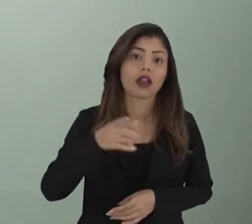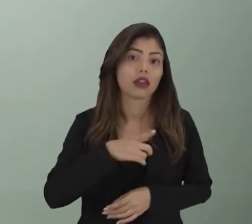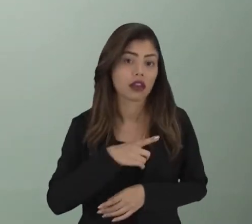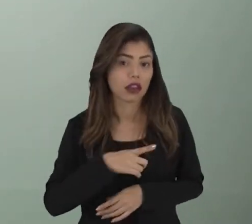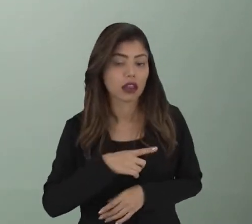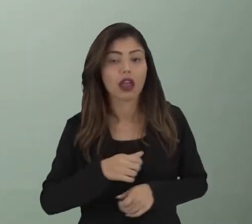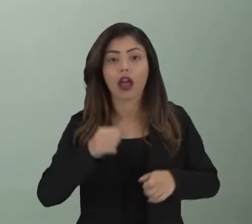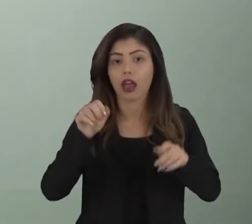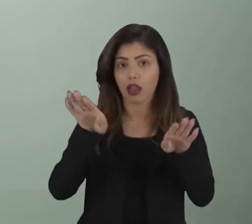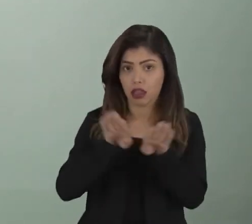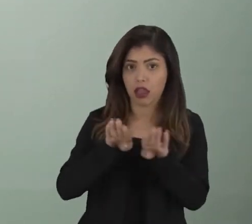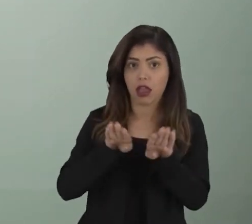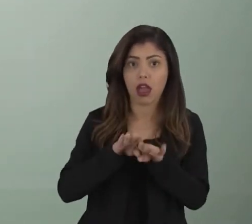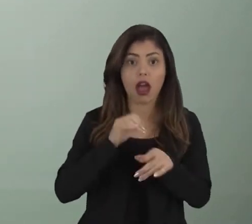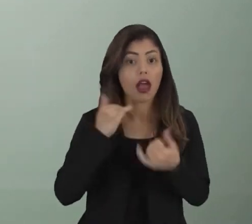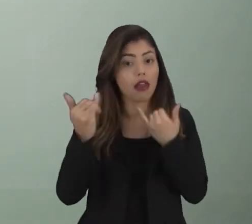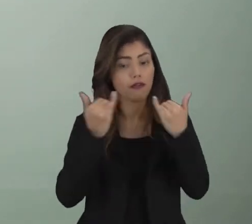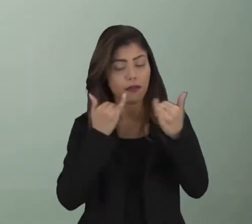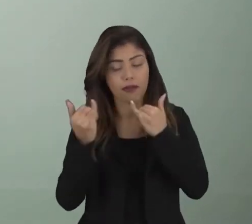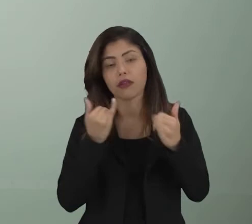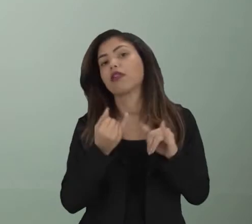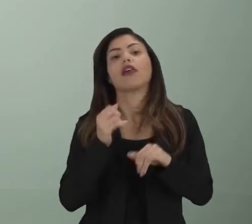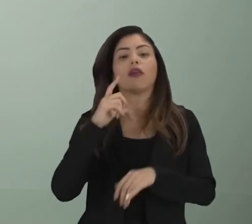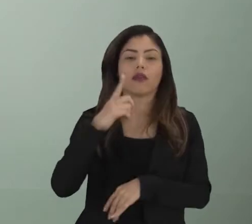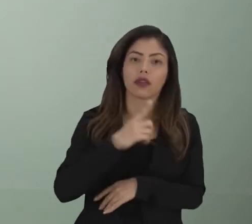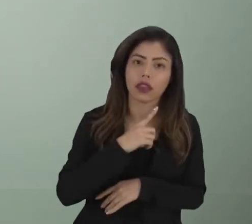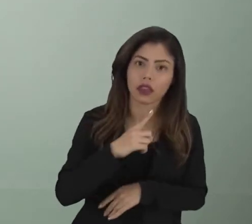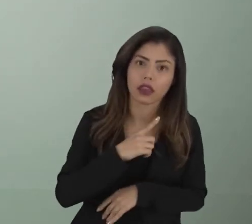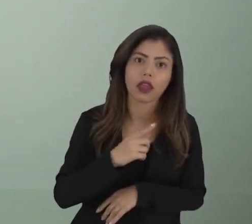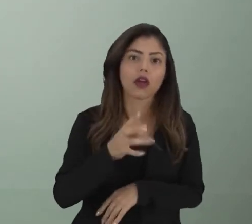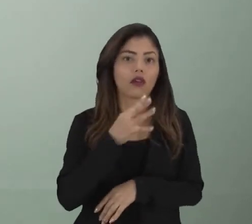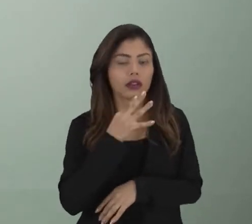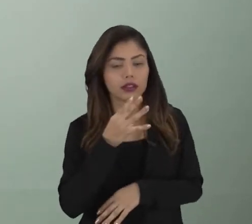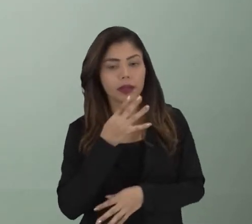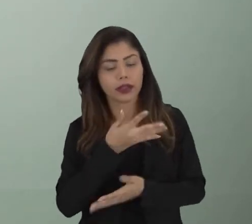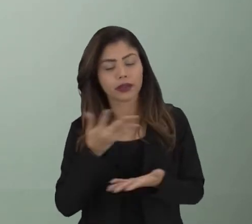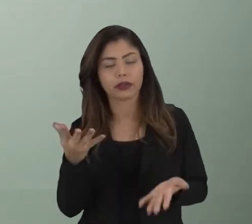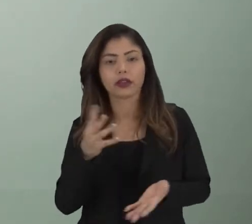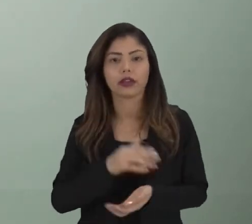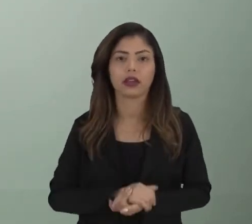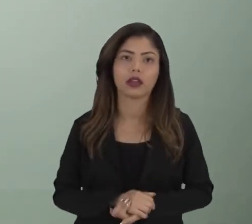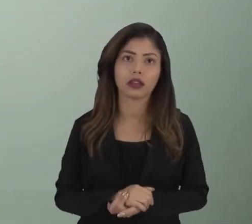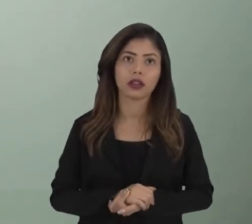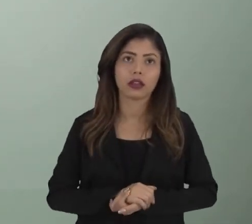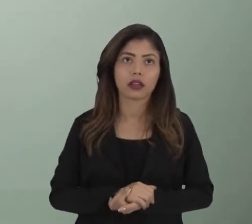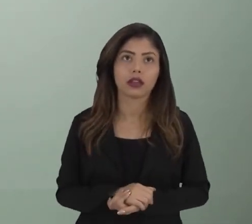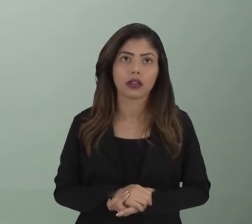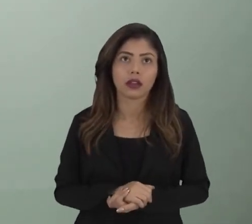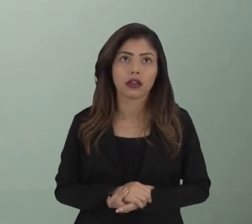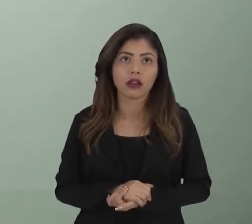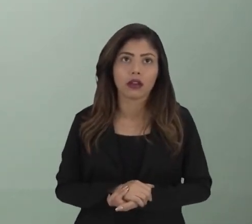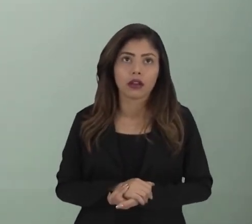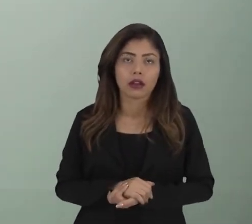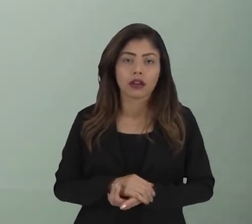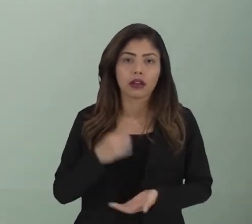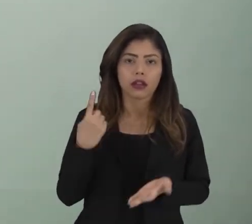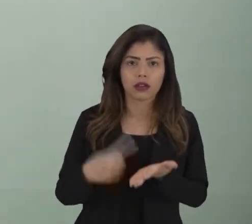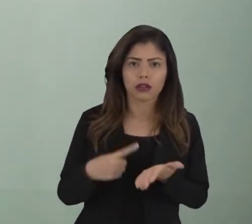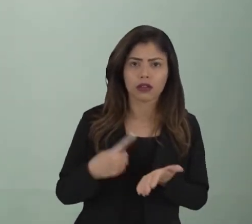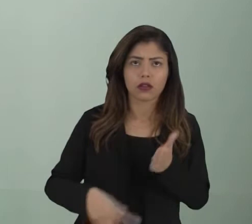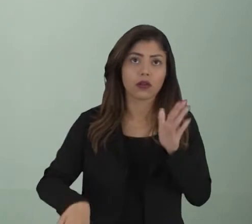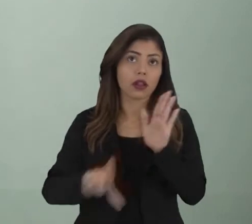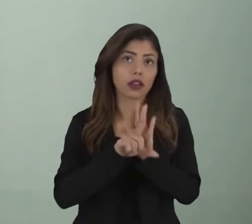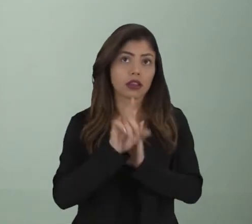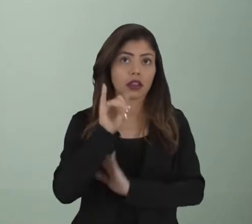Então, viram quanto é importante a gente obter esse tipo de informação, obter esse tipo de conhecimento?